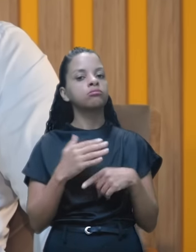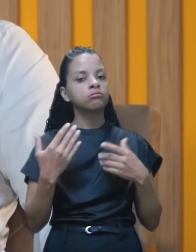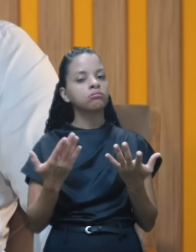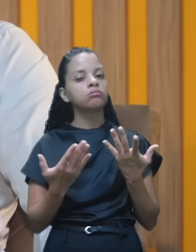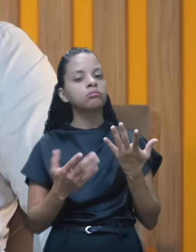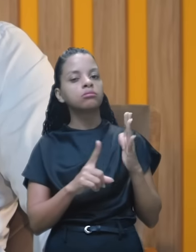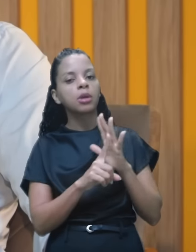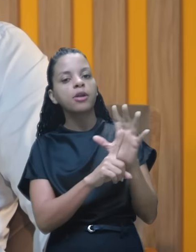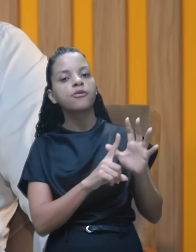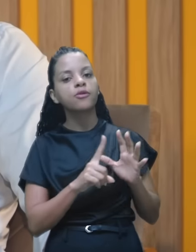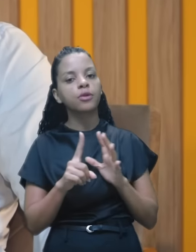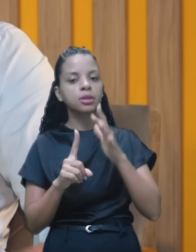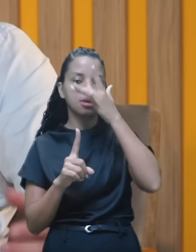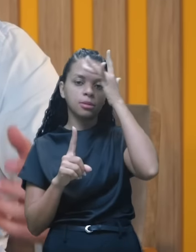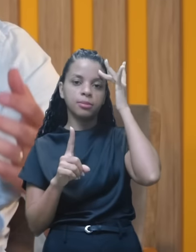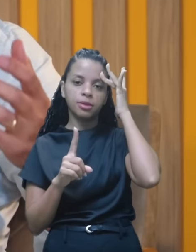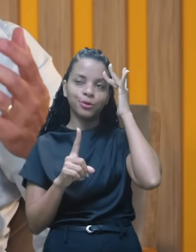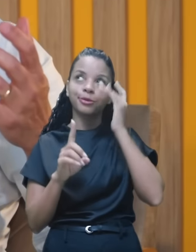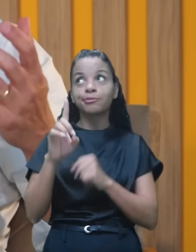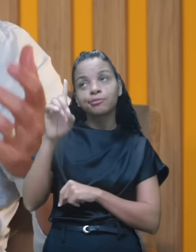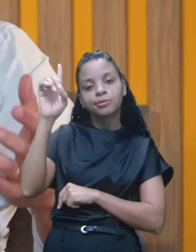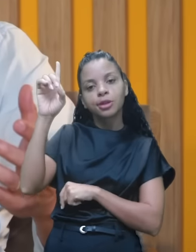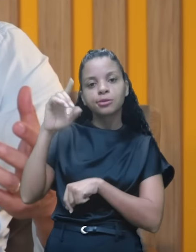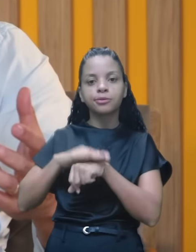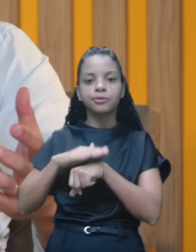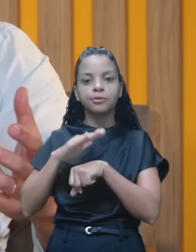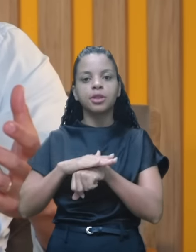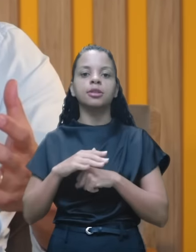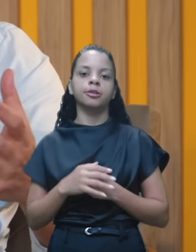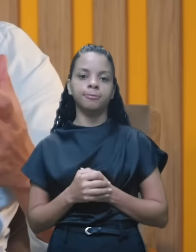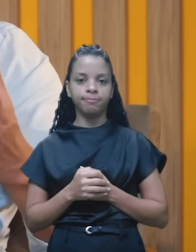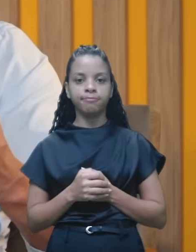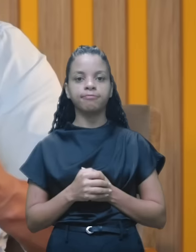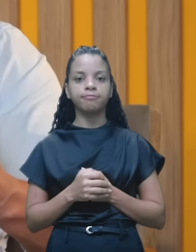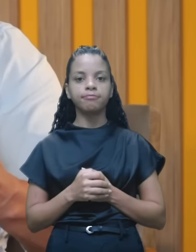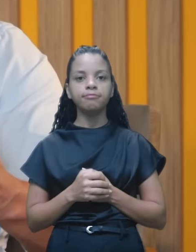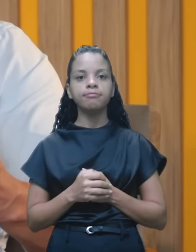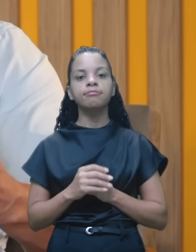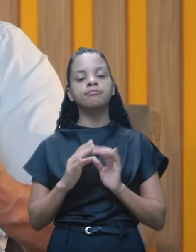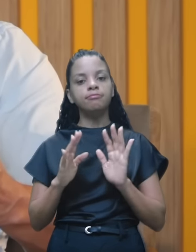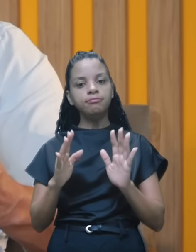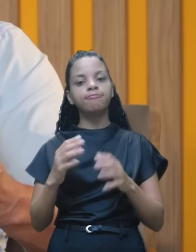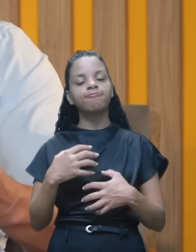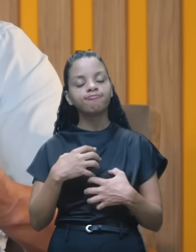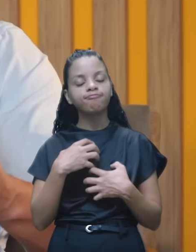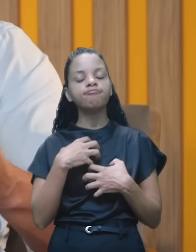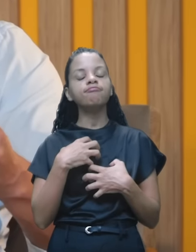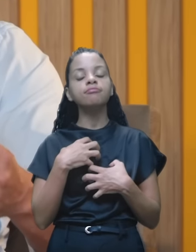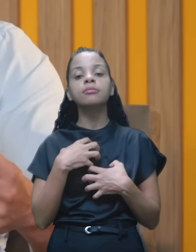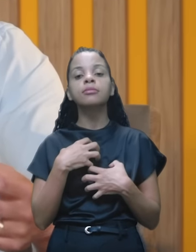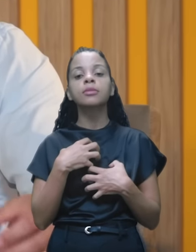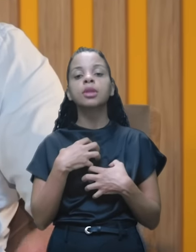aqui. Que cena tocante com a mãe de Jesus ocorreu na cruz. E mais, o